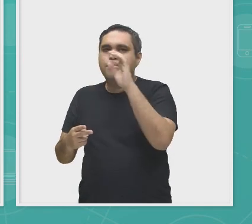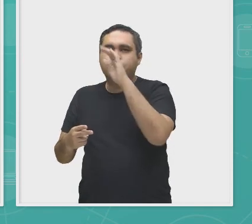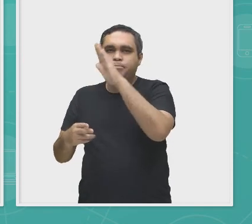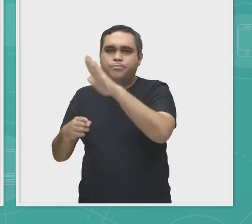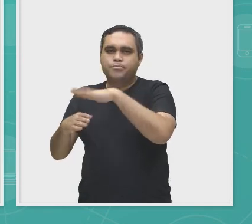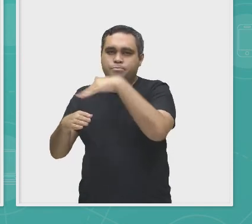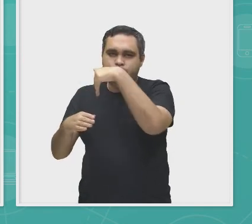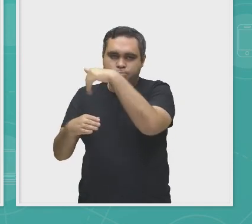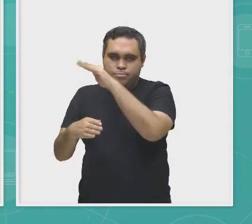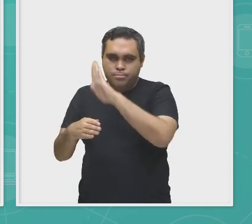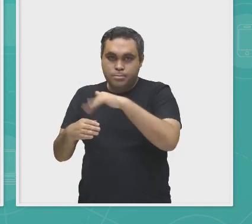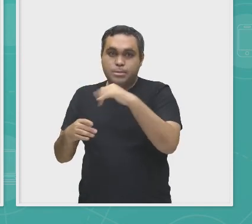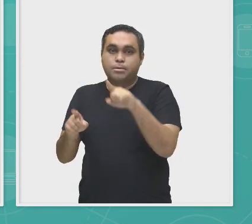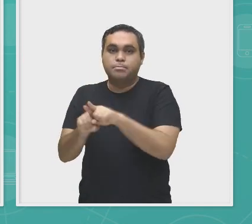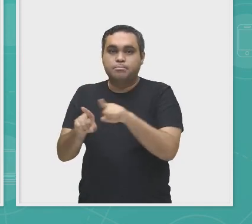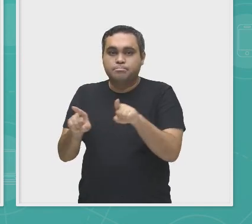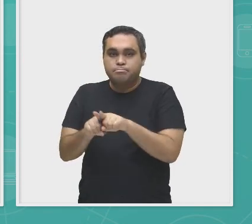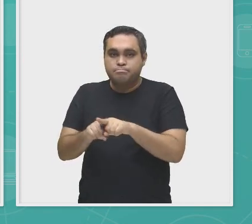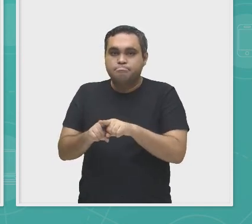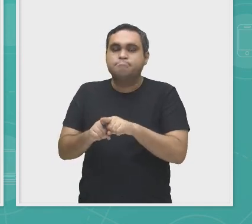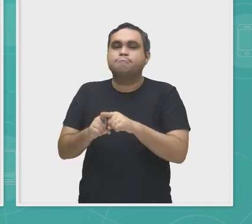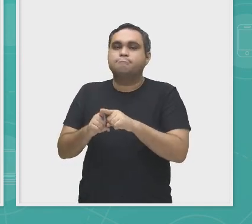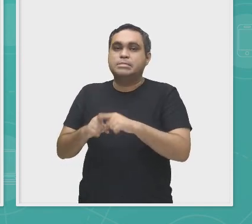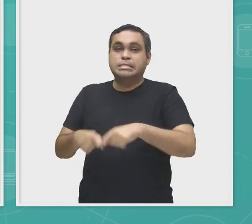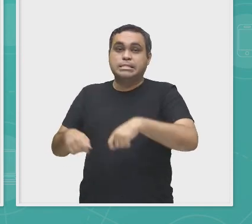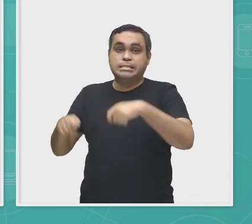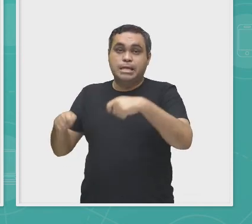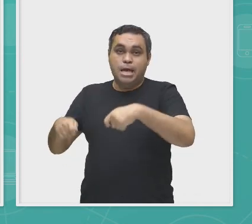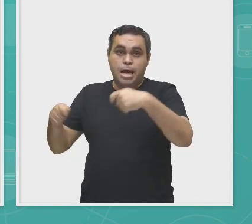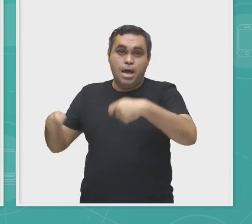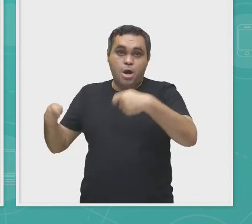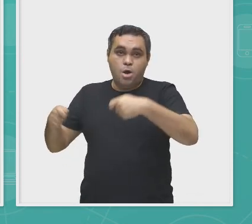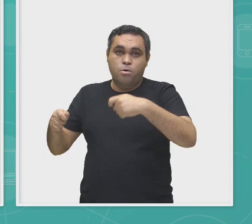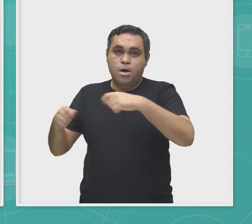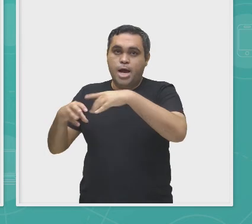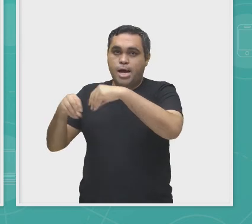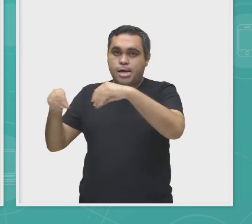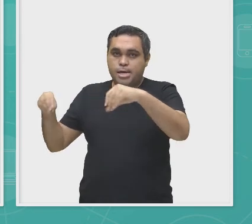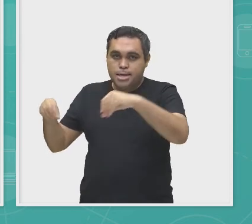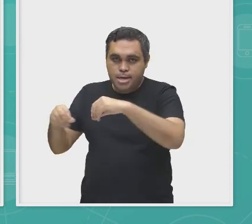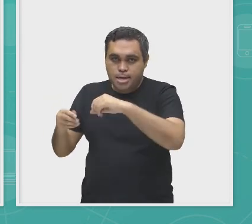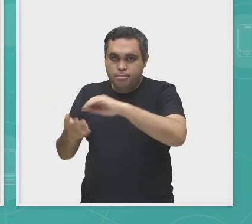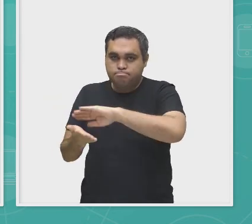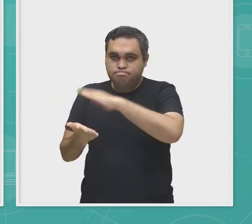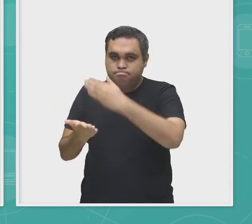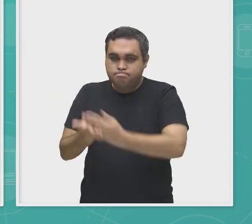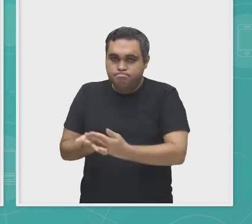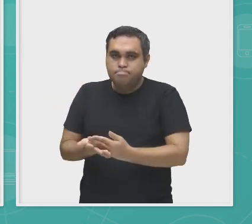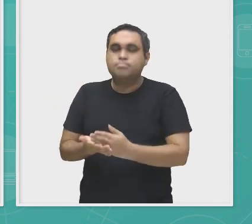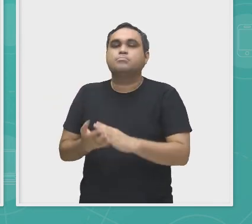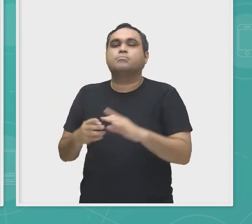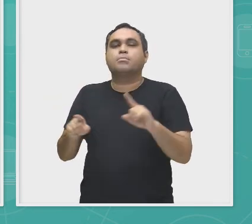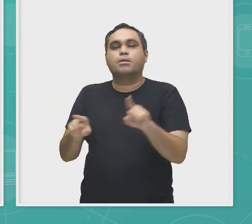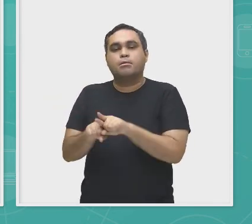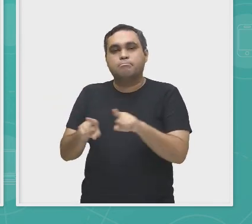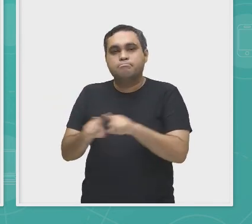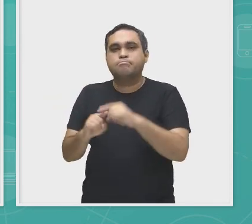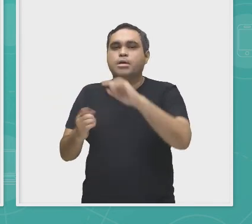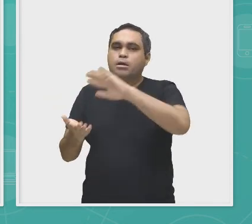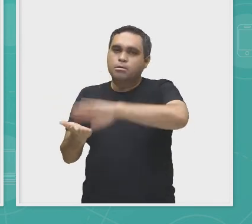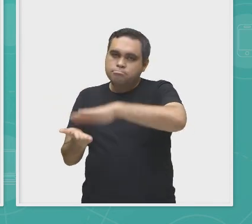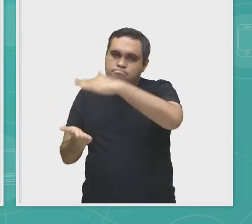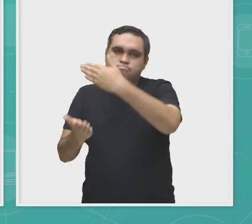cimento, onde cada saca de cimento custa R$ 42, uma carrada de